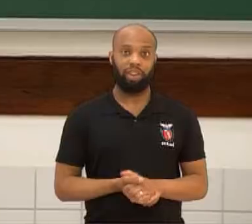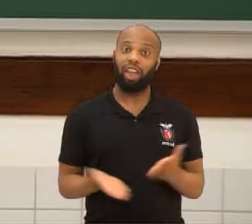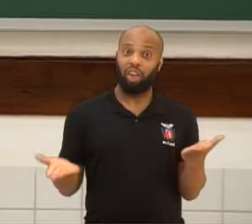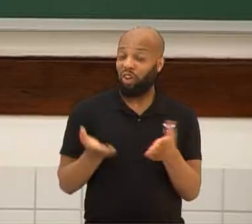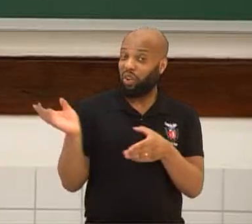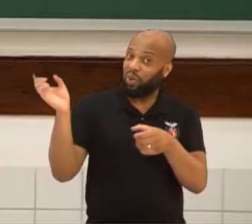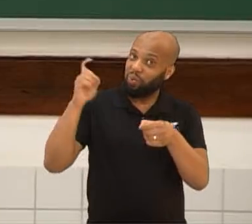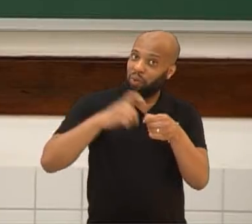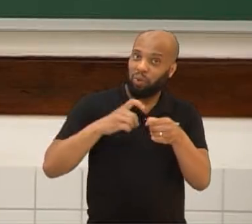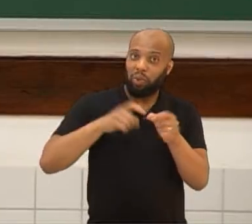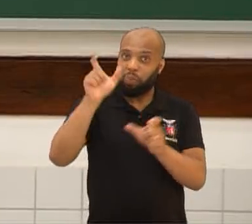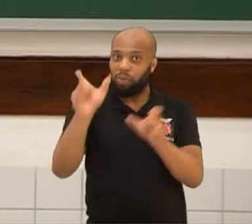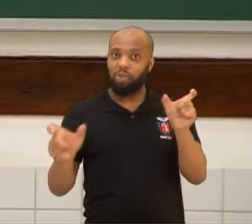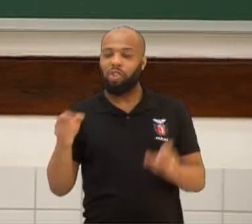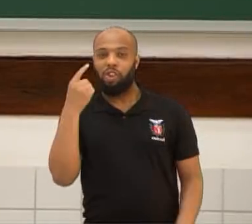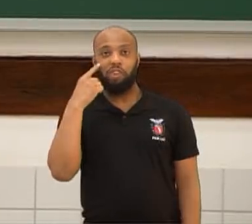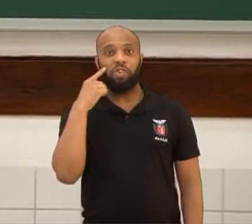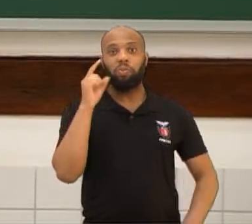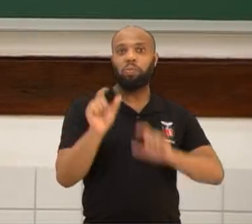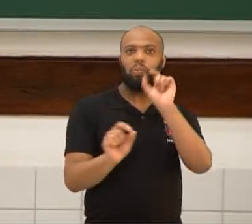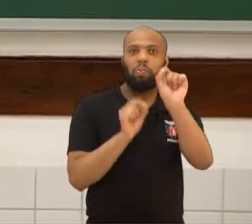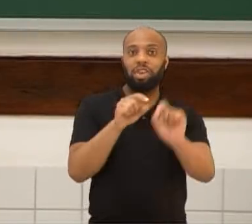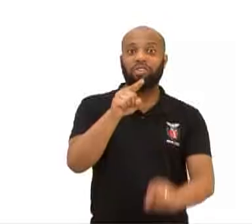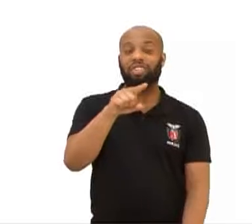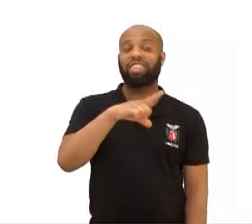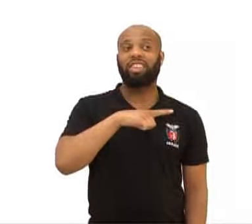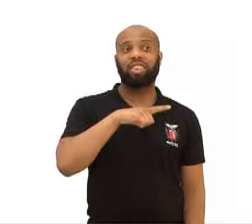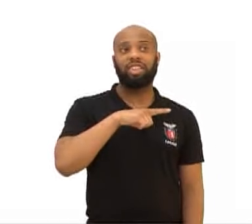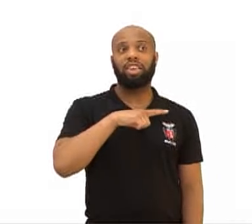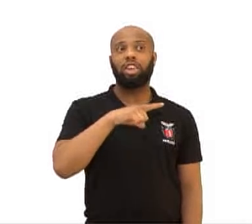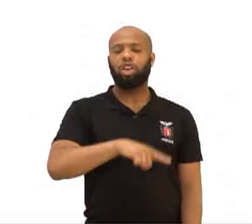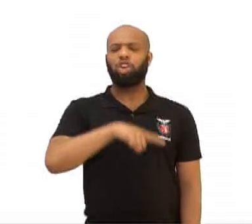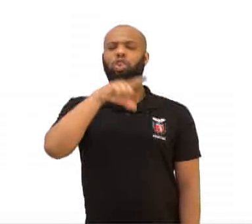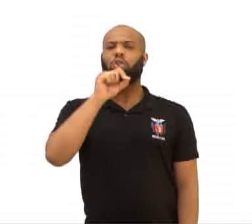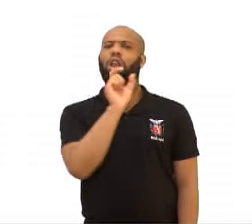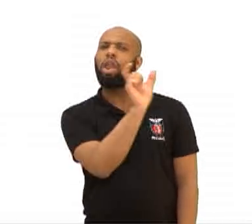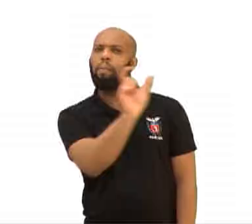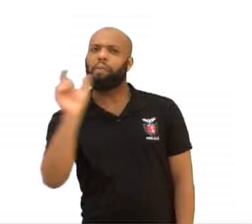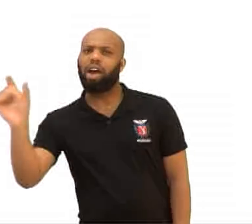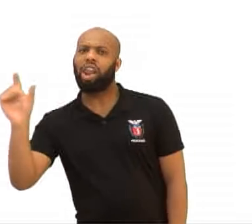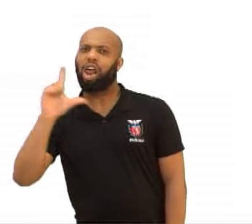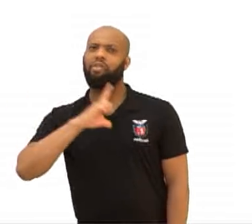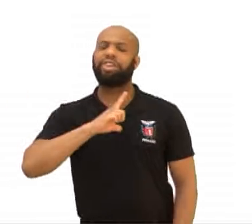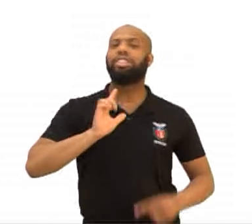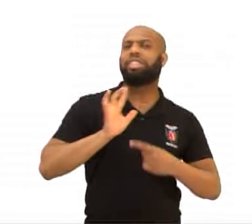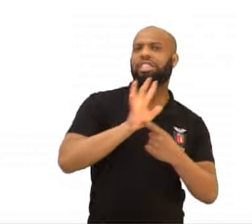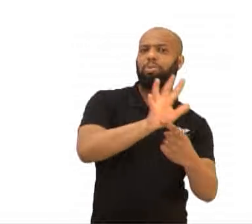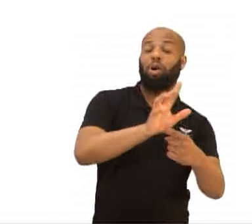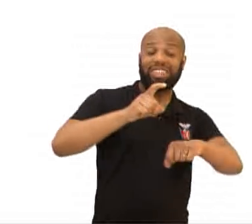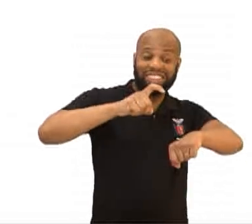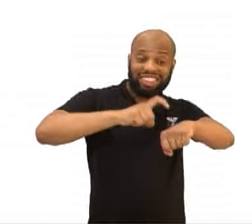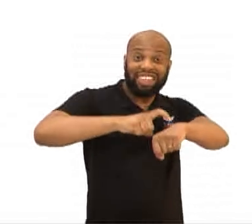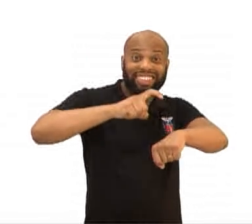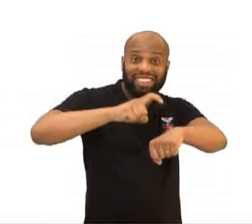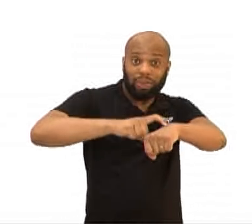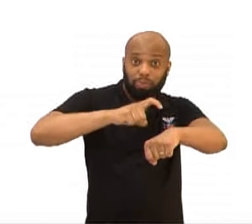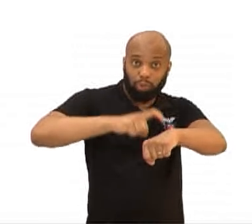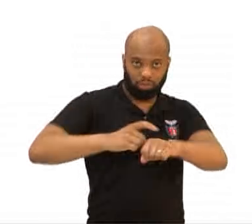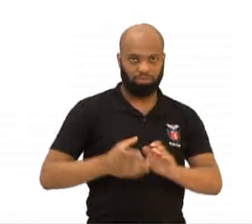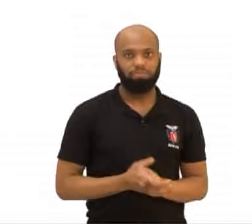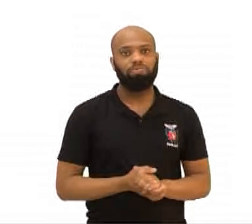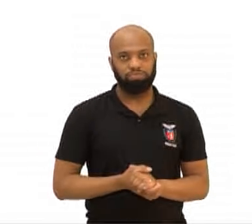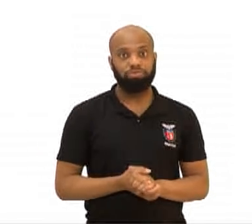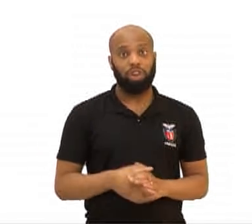Retornando então, pessoal, observem lá que era para vocês marcarem as palavras que trazem essa dimensão temporal, né? Então,